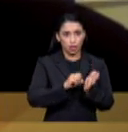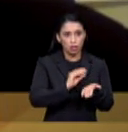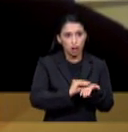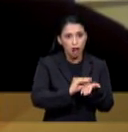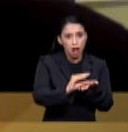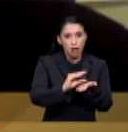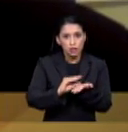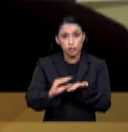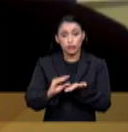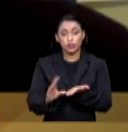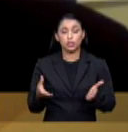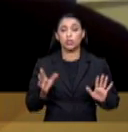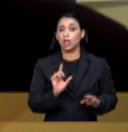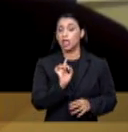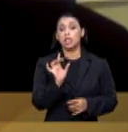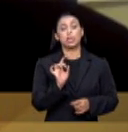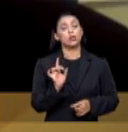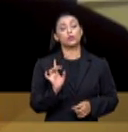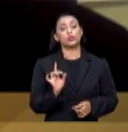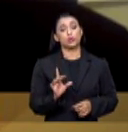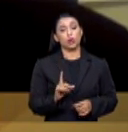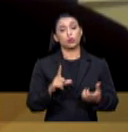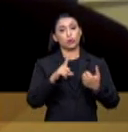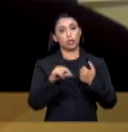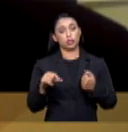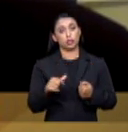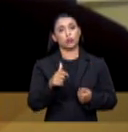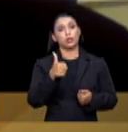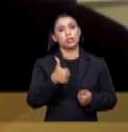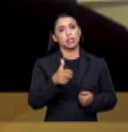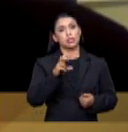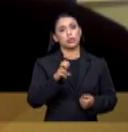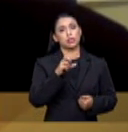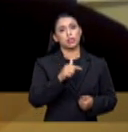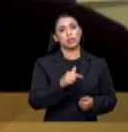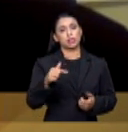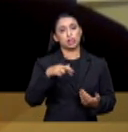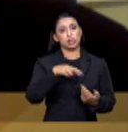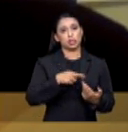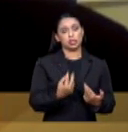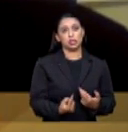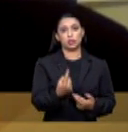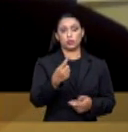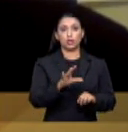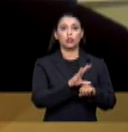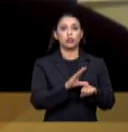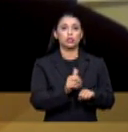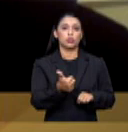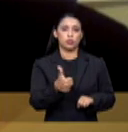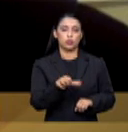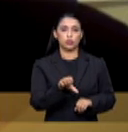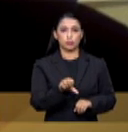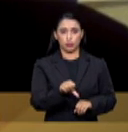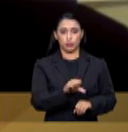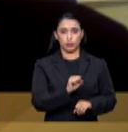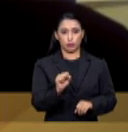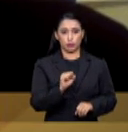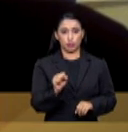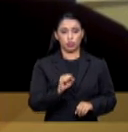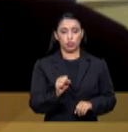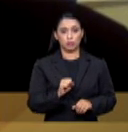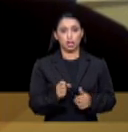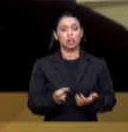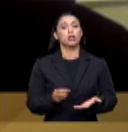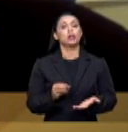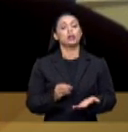fonte. Incidente não apenas, como diz o artigo 157, inciso 1 da Constituição de 88, sobre